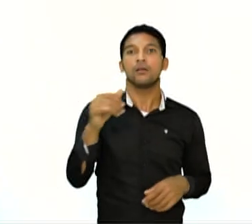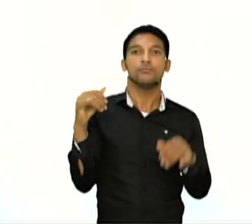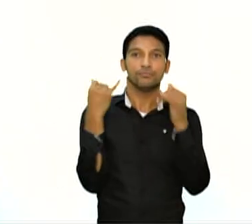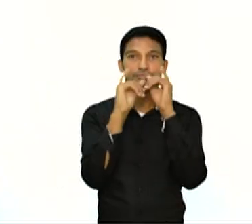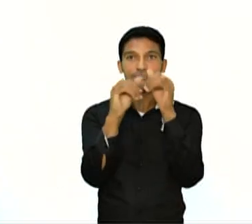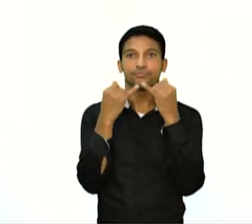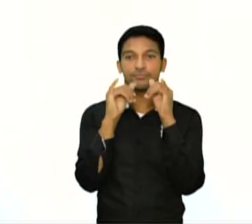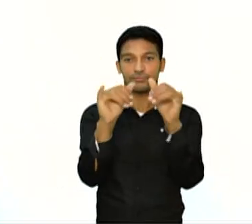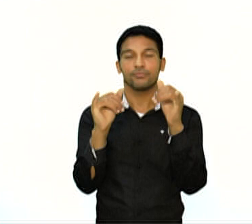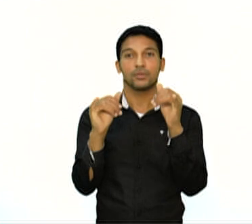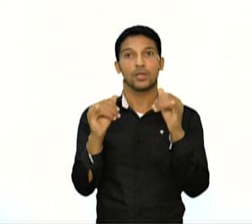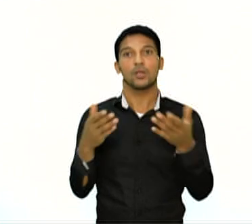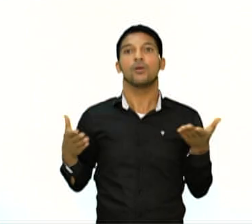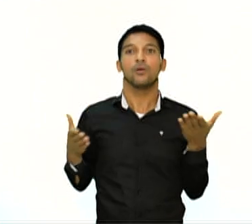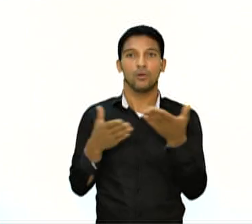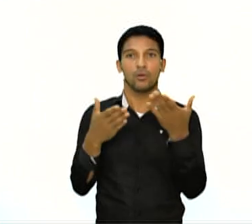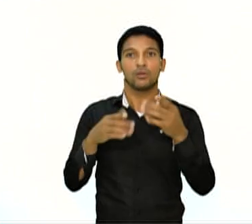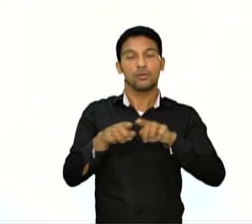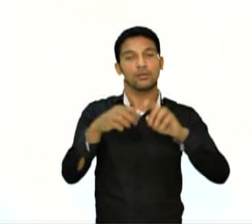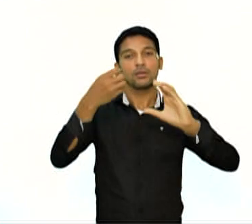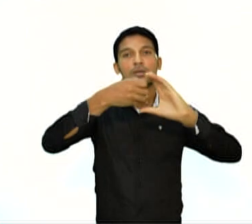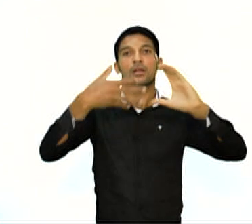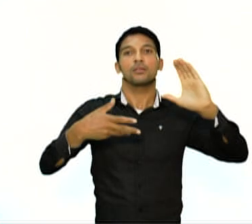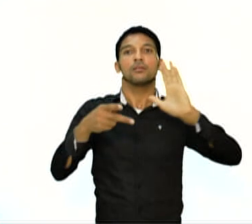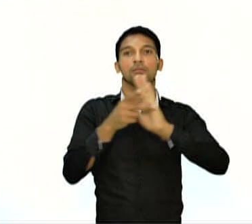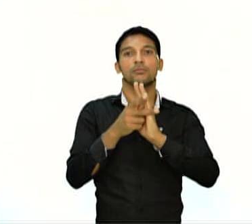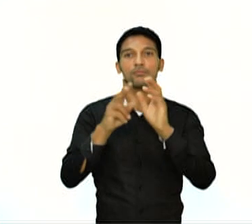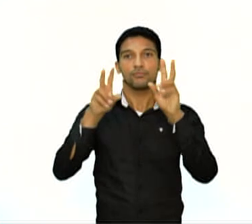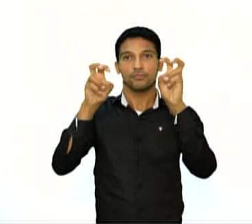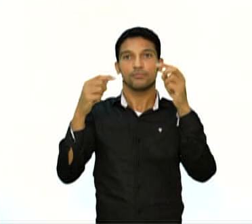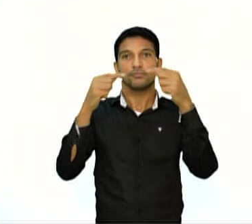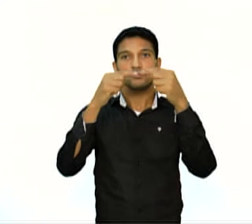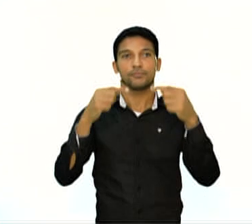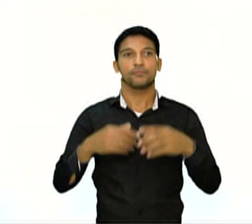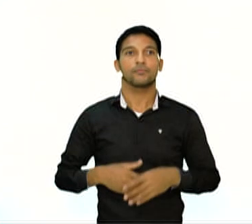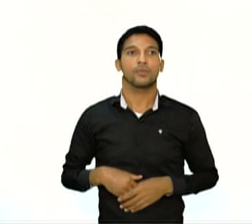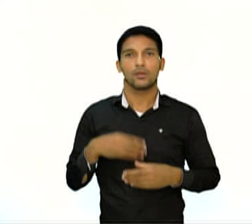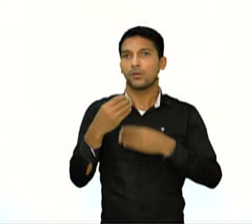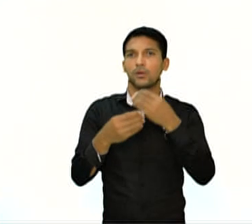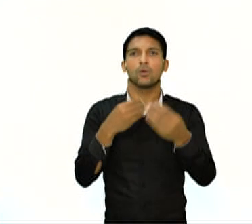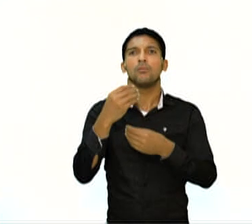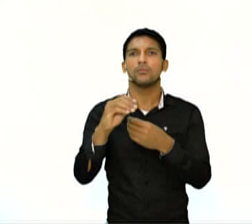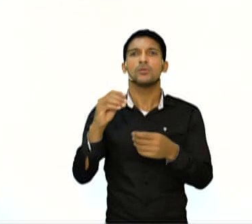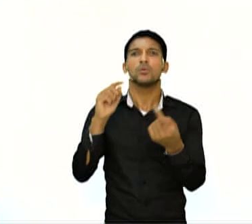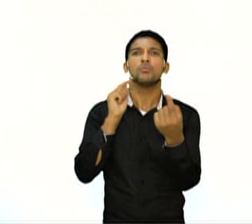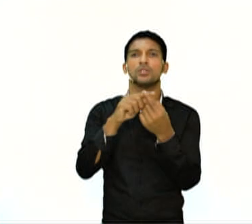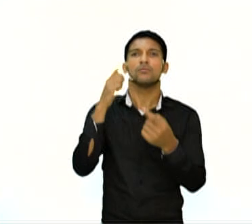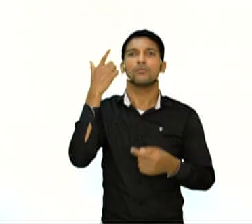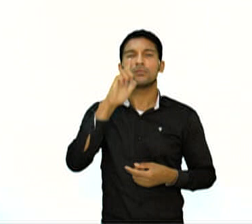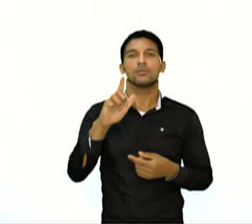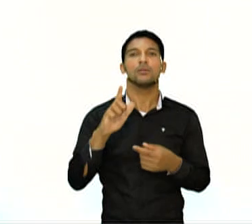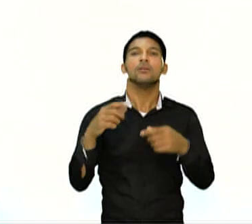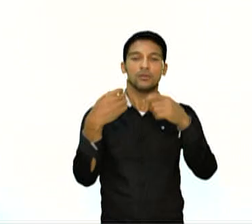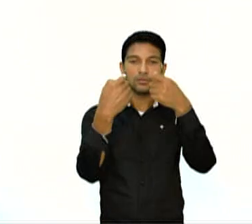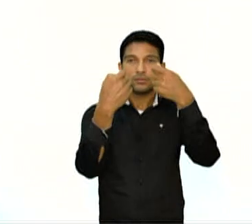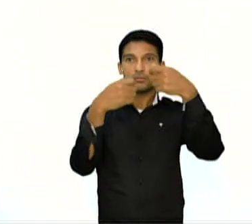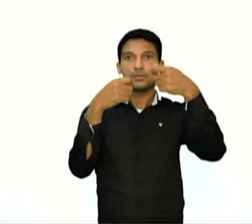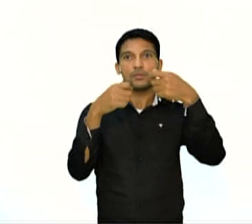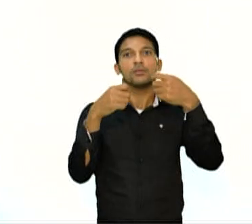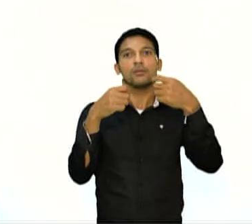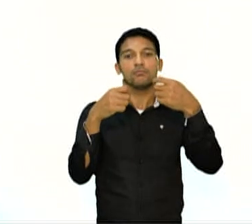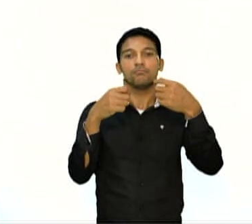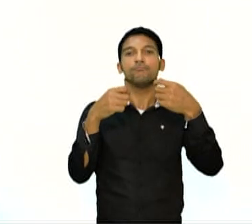algumas características ligadas ao tema. Para que isso seja efetivamente atingido, nós devemos resgatar que as